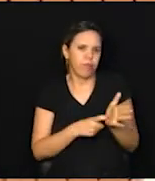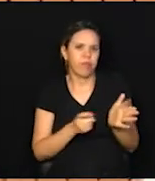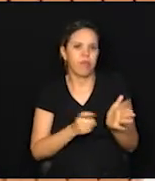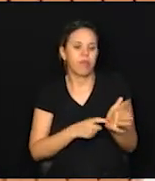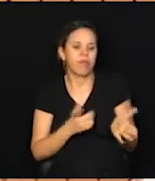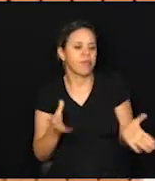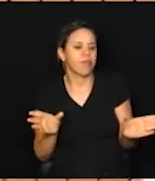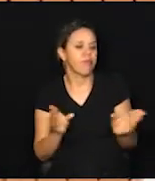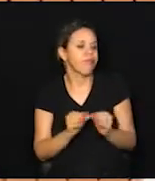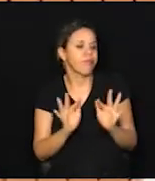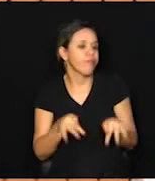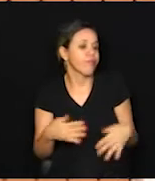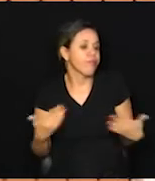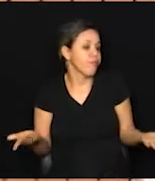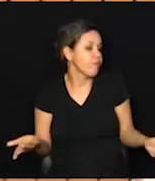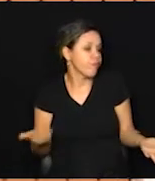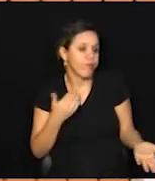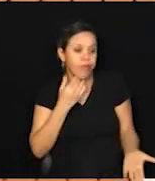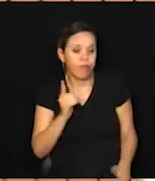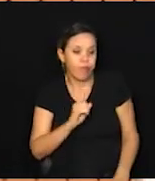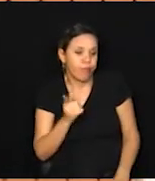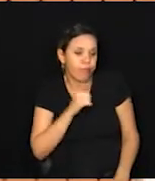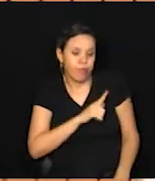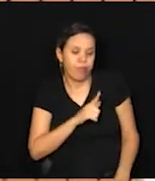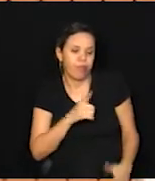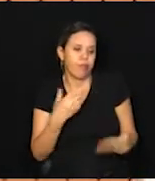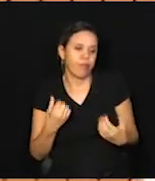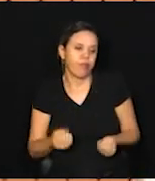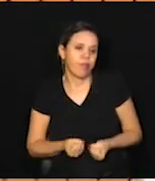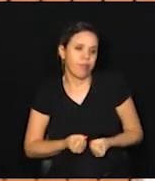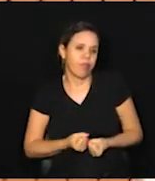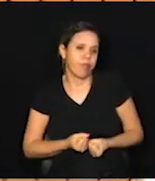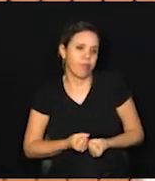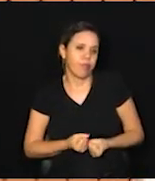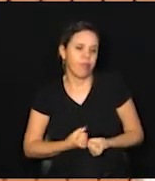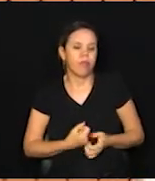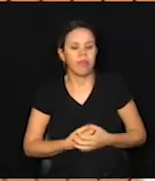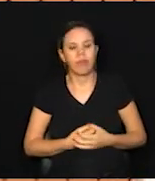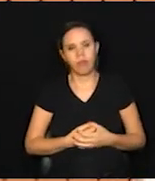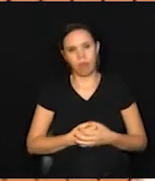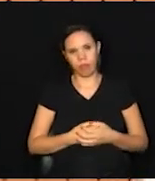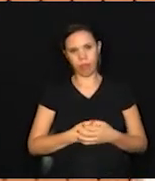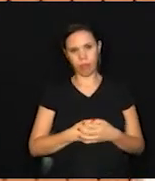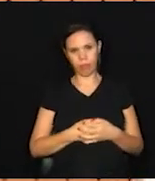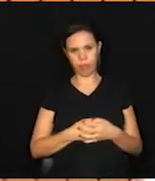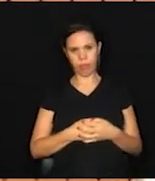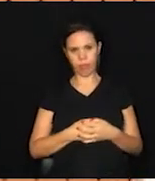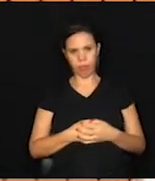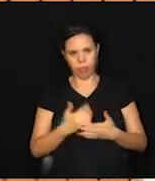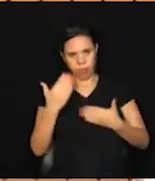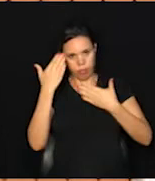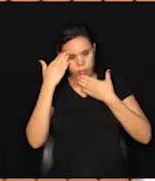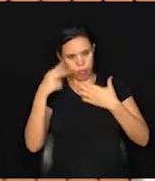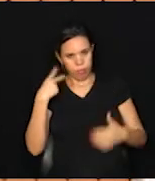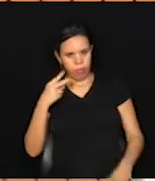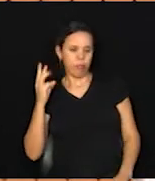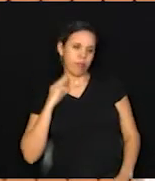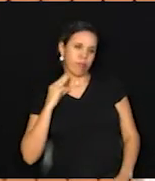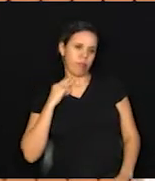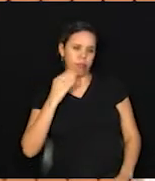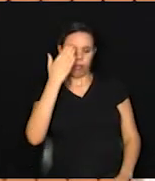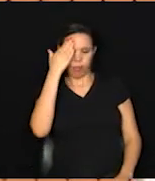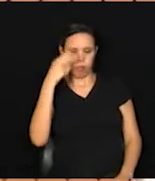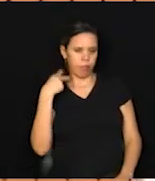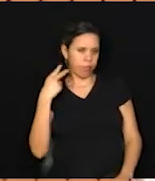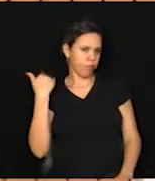para finalizar e ele acaba não tendo contemplado aí a sua demanda, enfim. Mas agradecer ao vereador Cecílio,